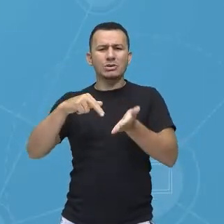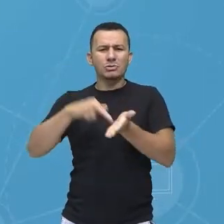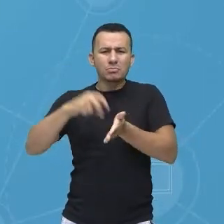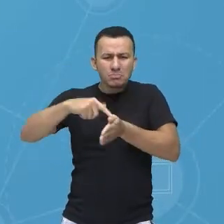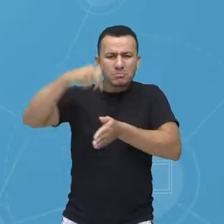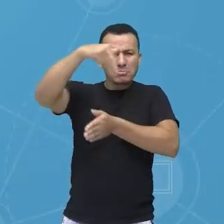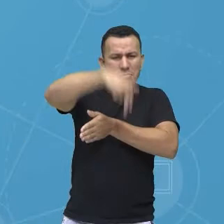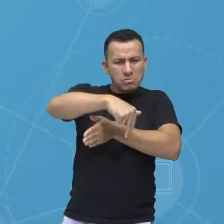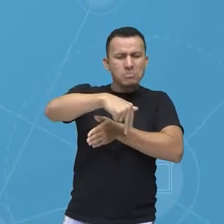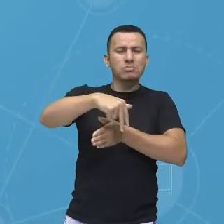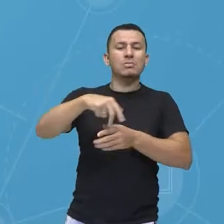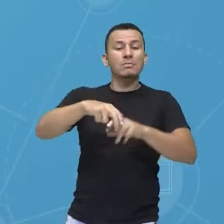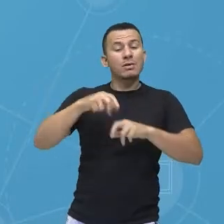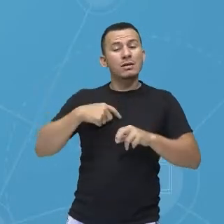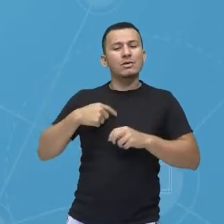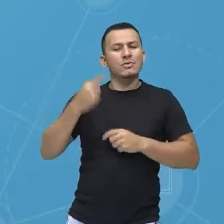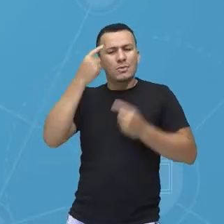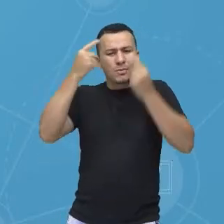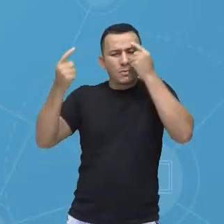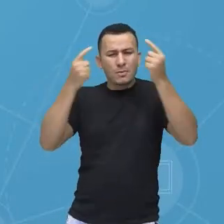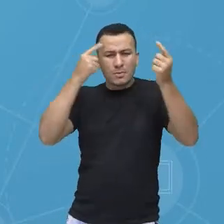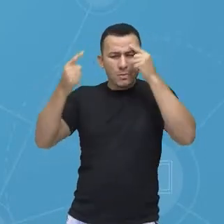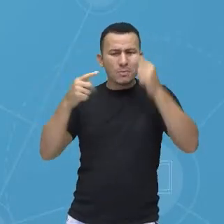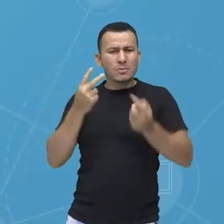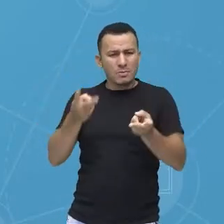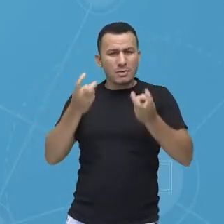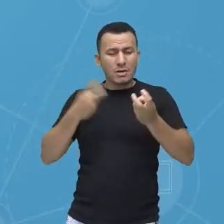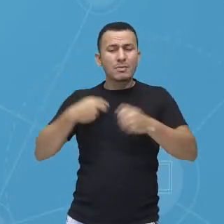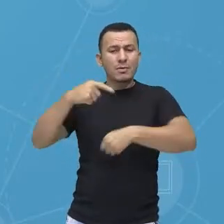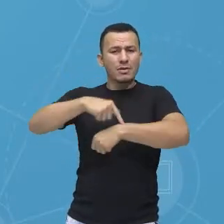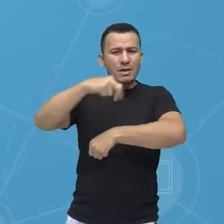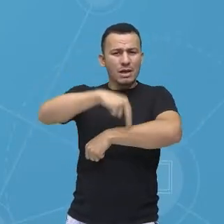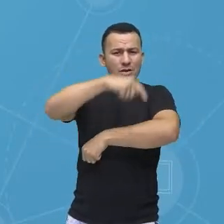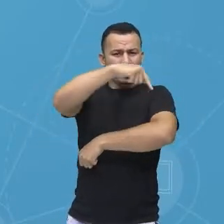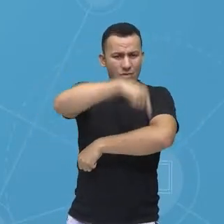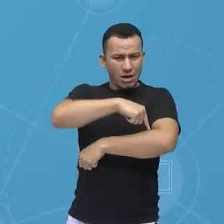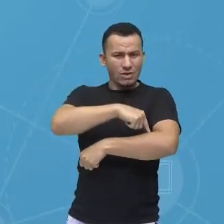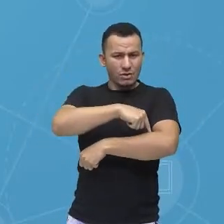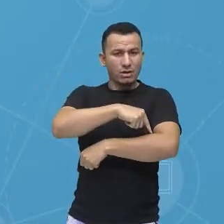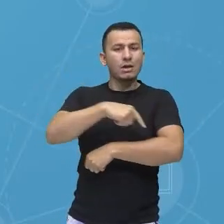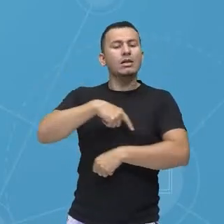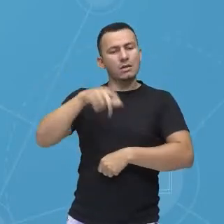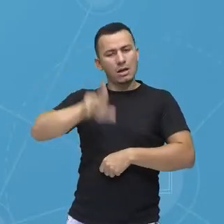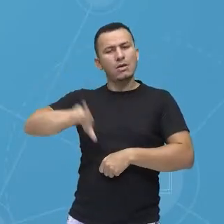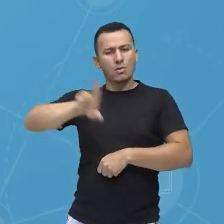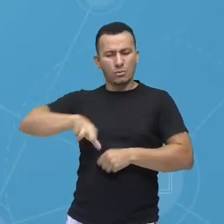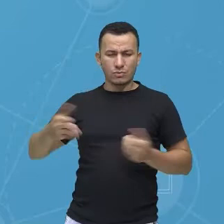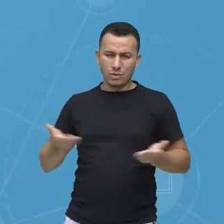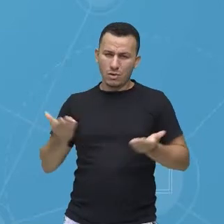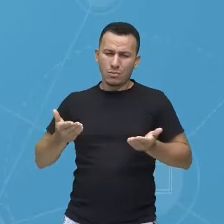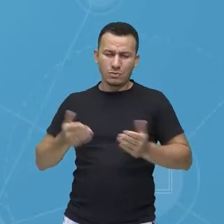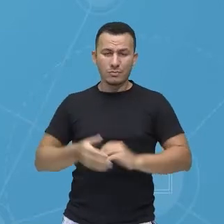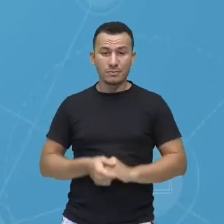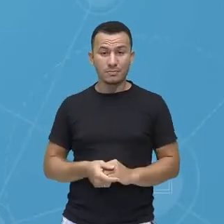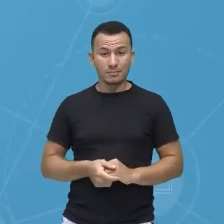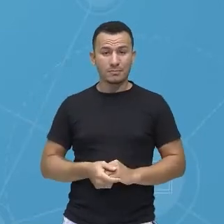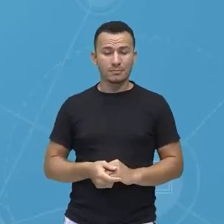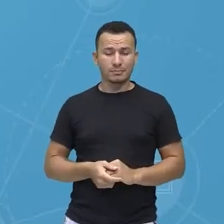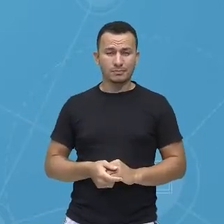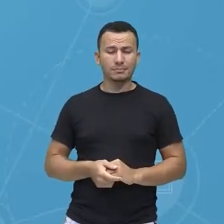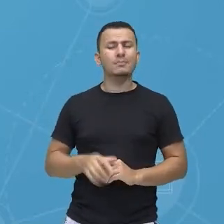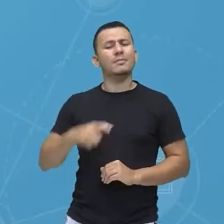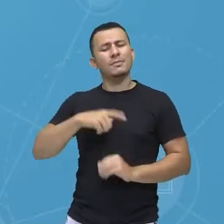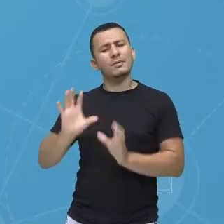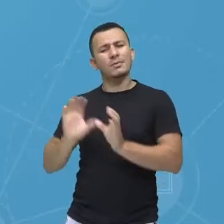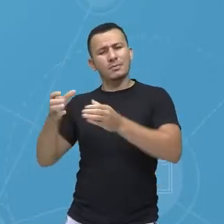criação dos aparelhos que nós vemos hoje na ginástica artística. Mas uma corrente, né, um